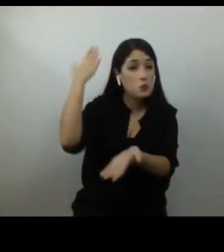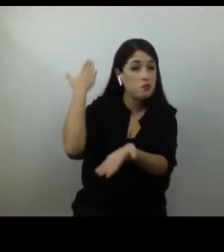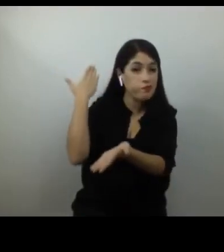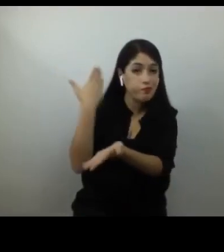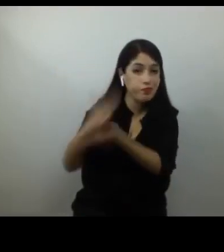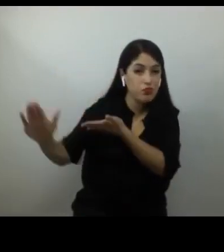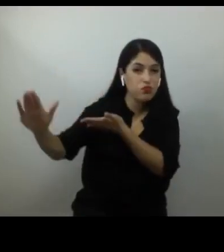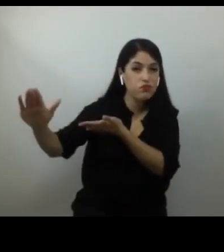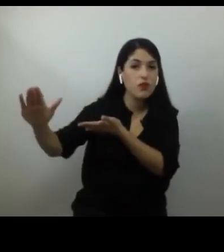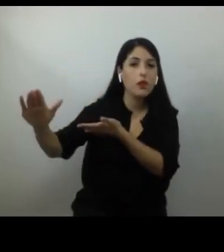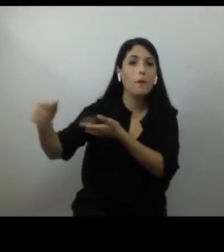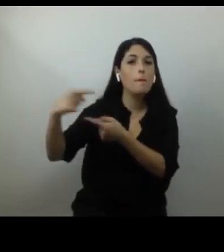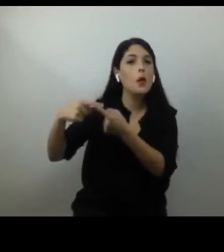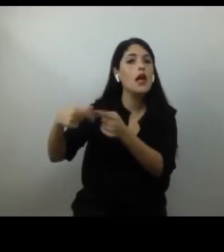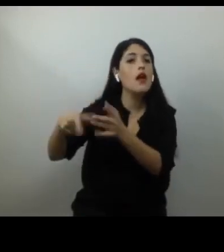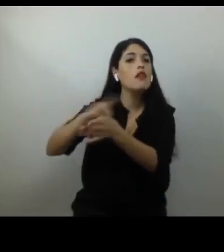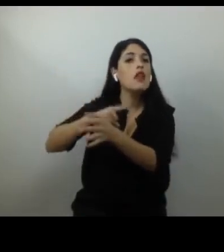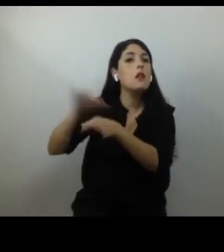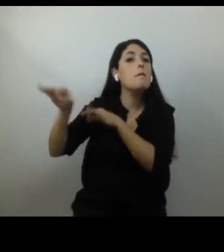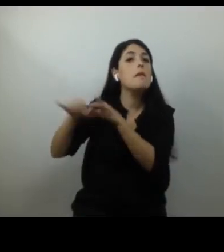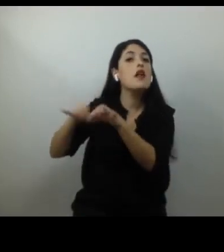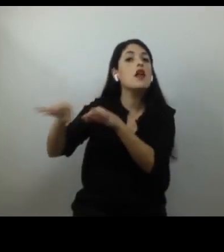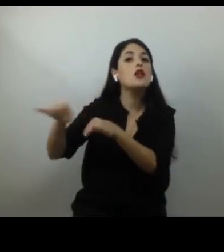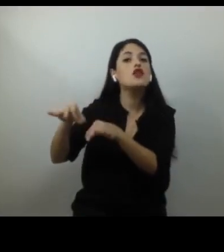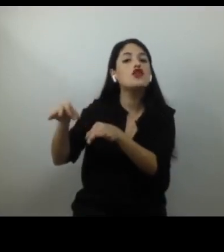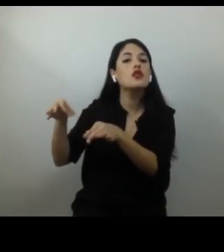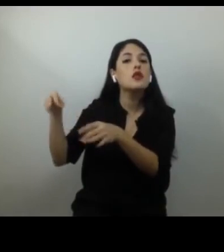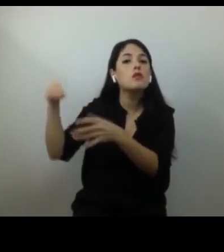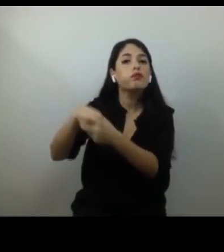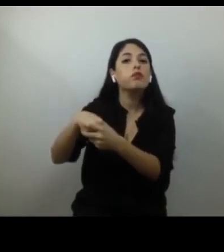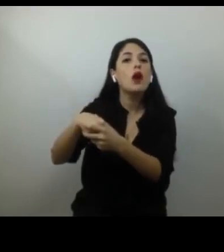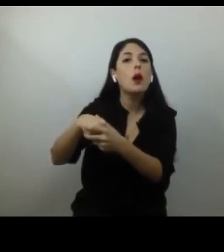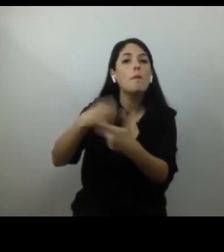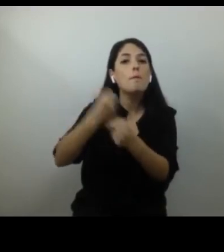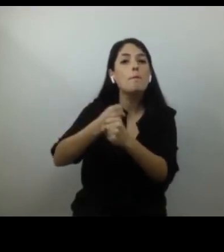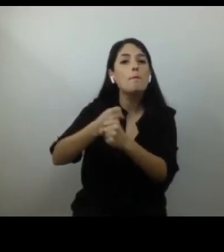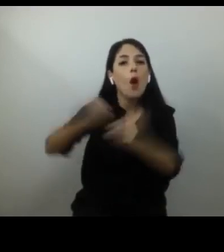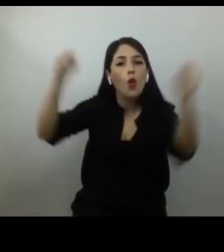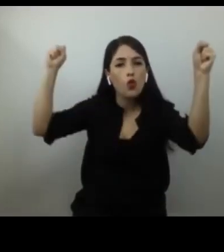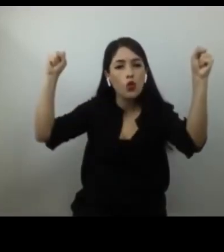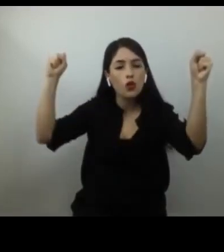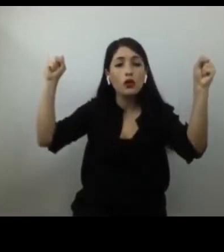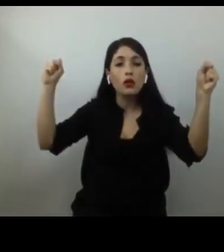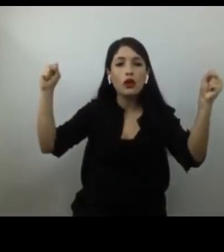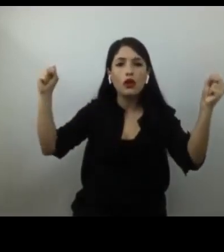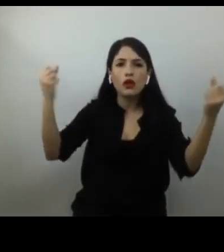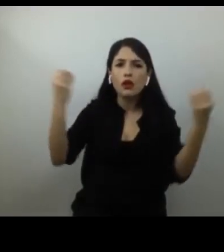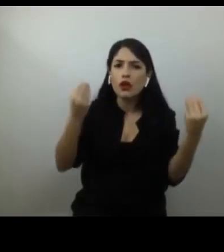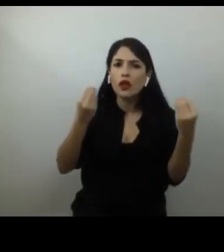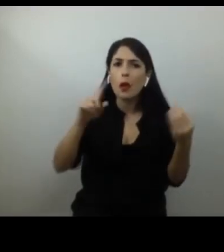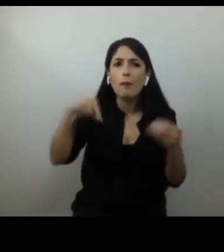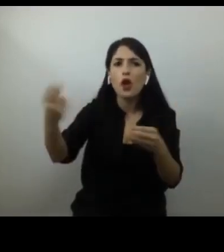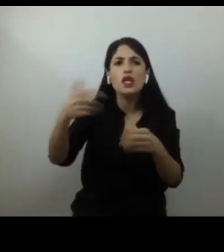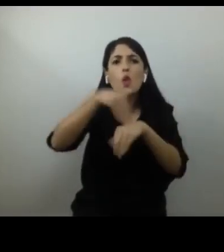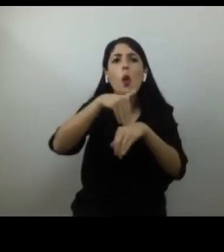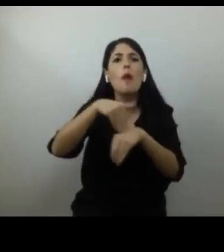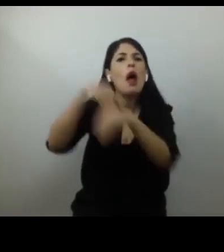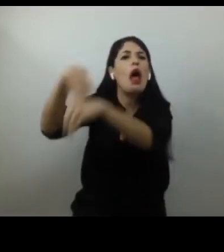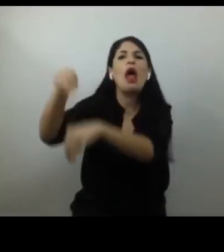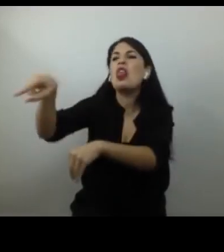para explodir bombas e colocar a culpa, obviamente, nos campos democráticos.